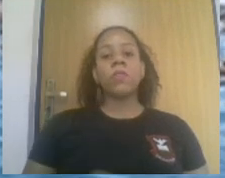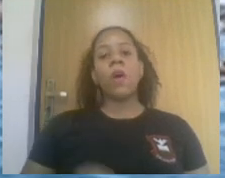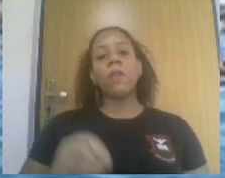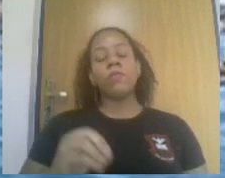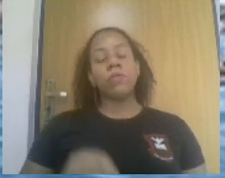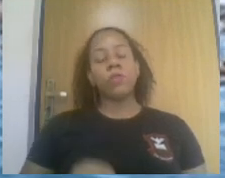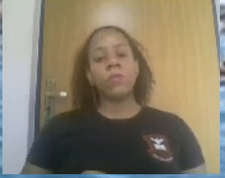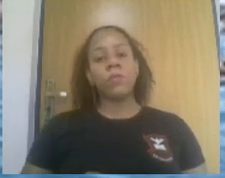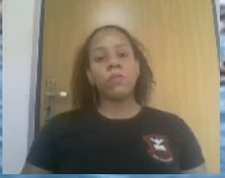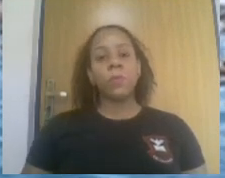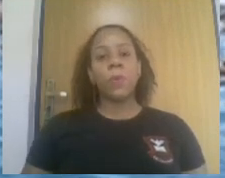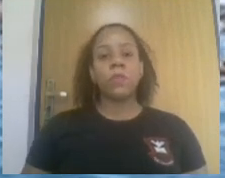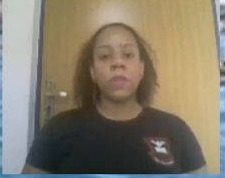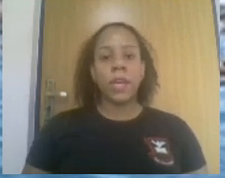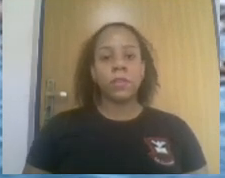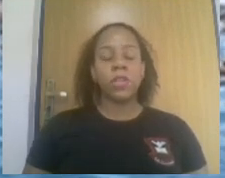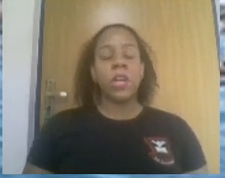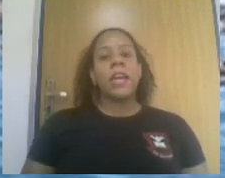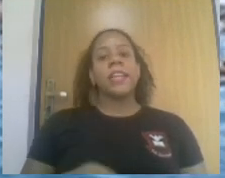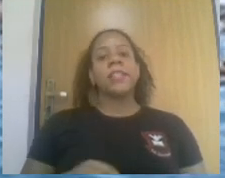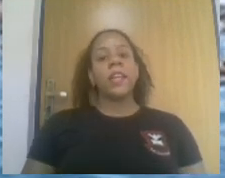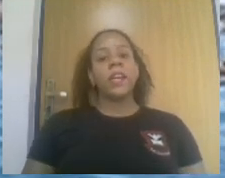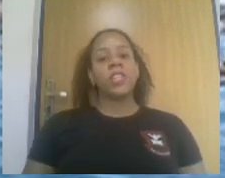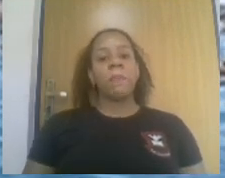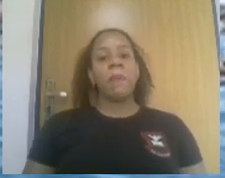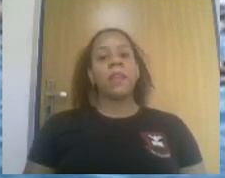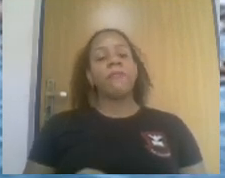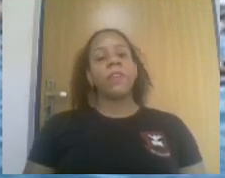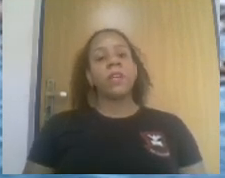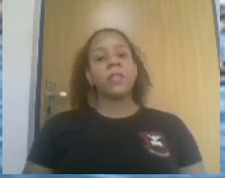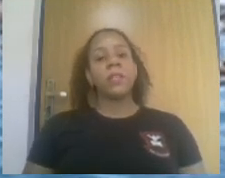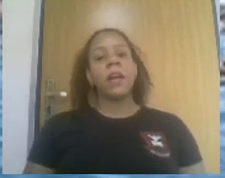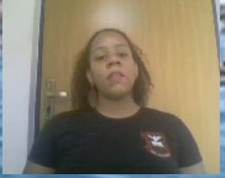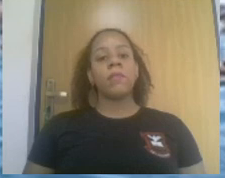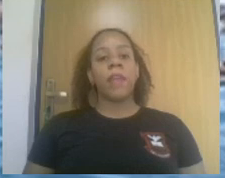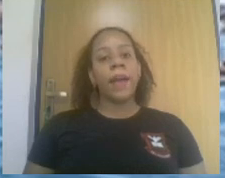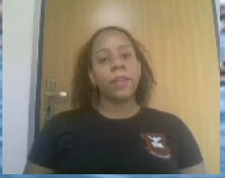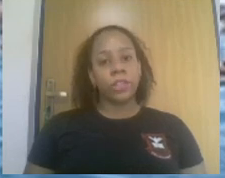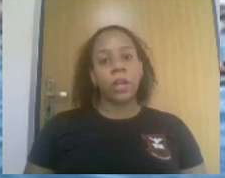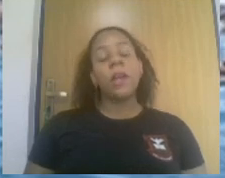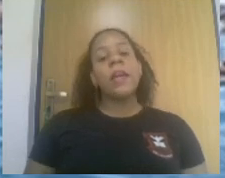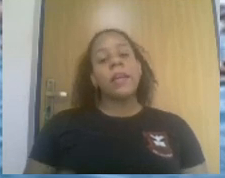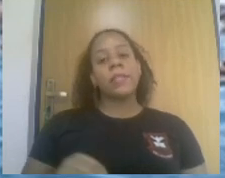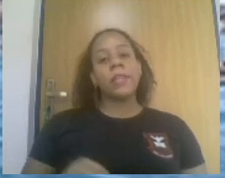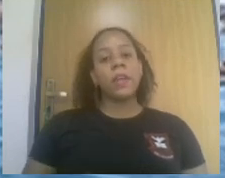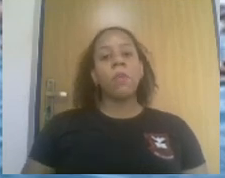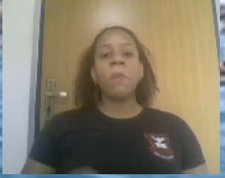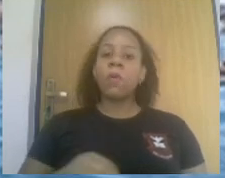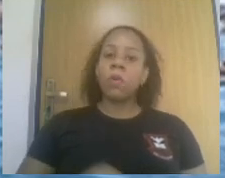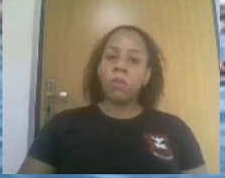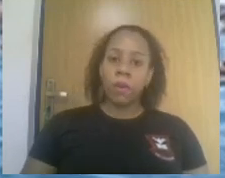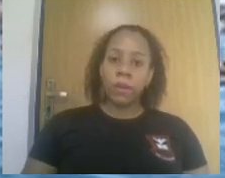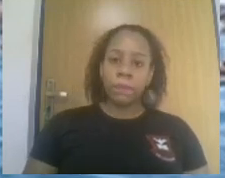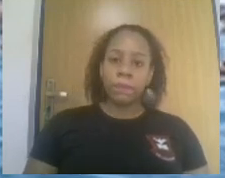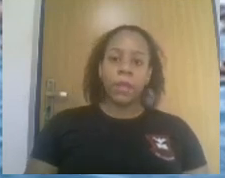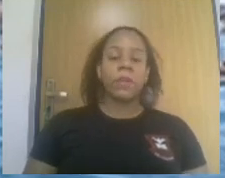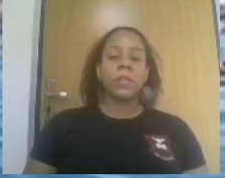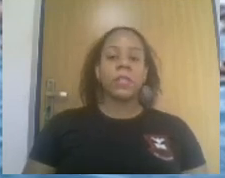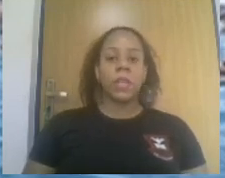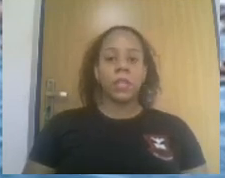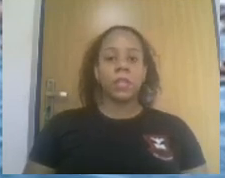do território dos portugueses, que seria chamada França Antártica, que seria uma